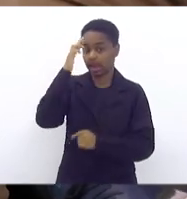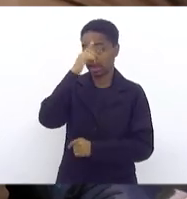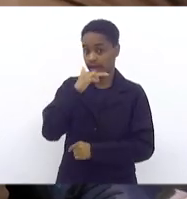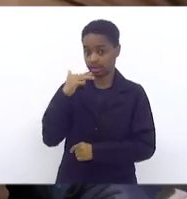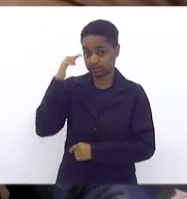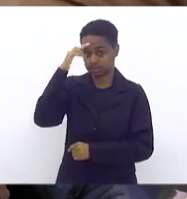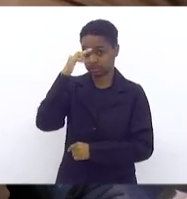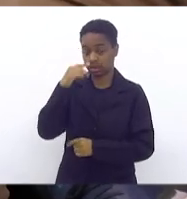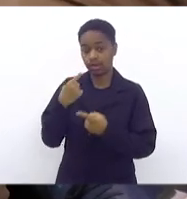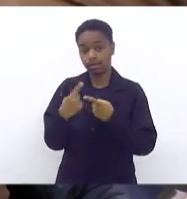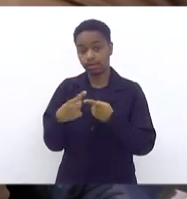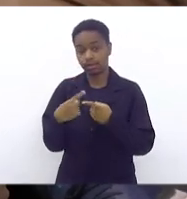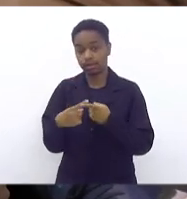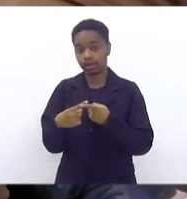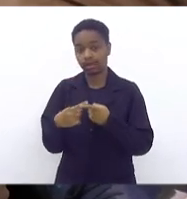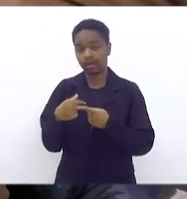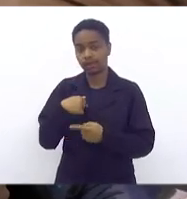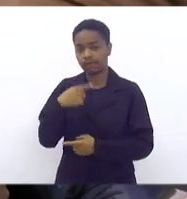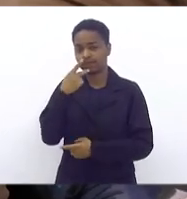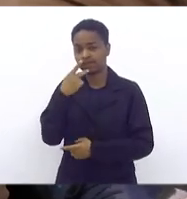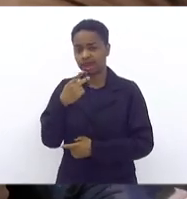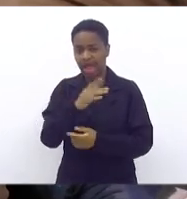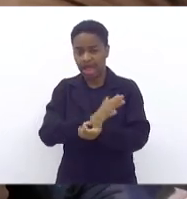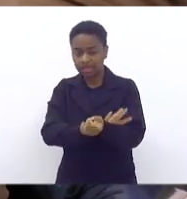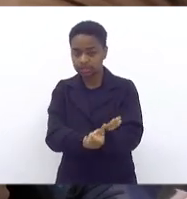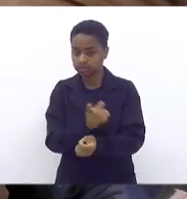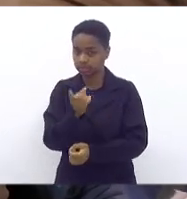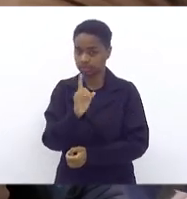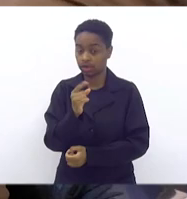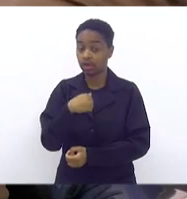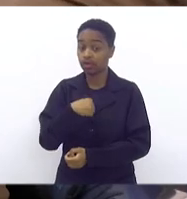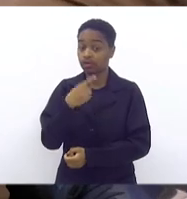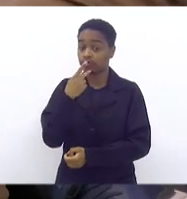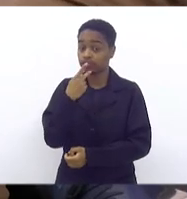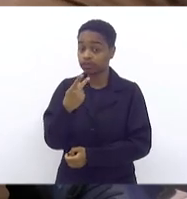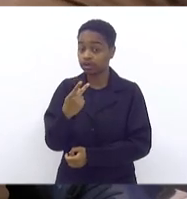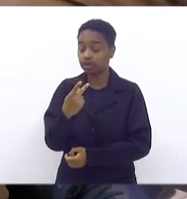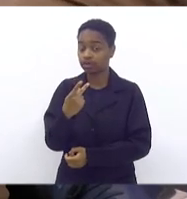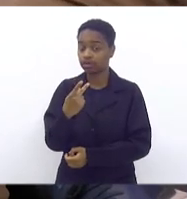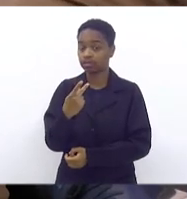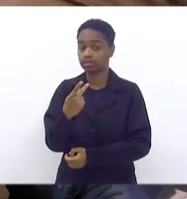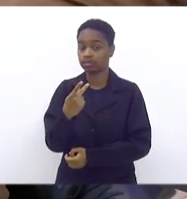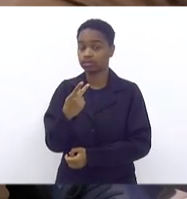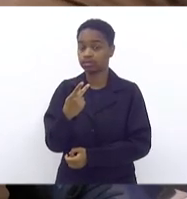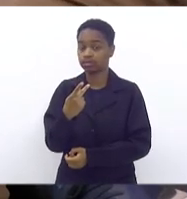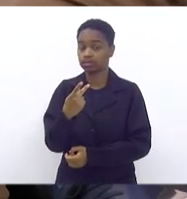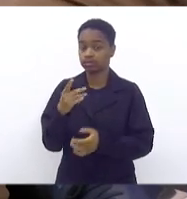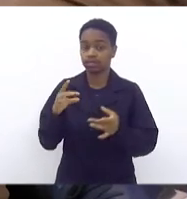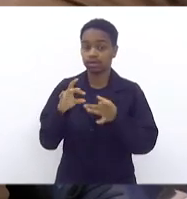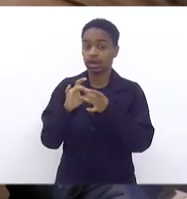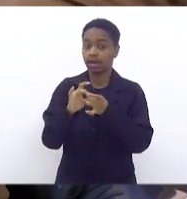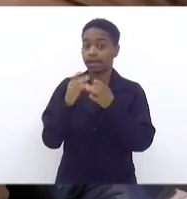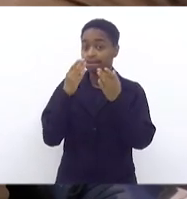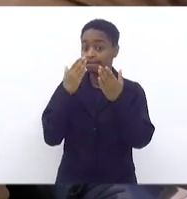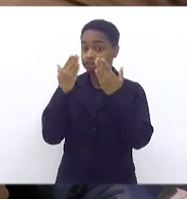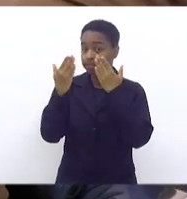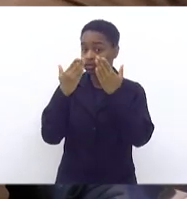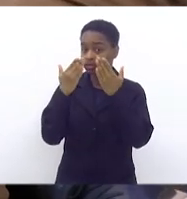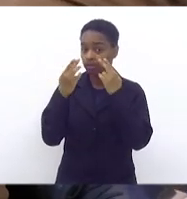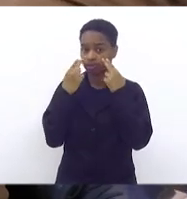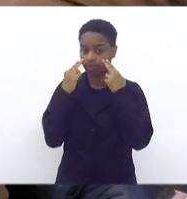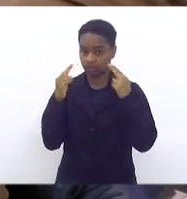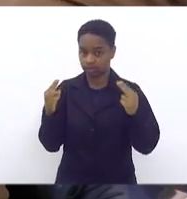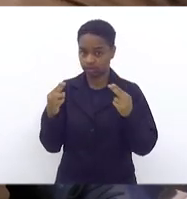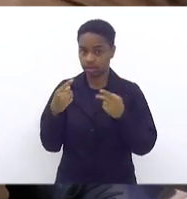eh e eu não tô falando aqui de racismo eu estou falando de uma questão que é da psicologia do Testemunho o ser